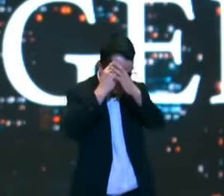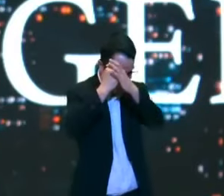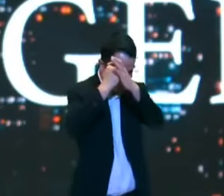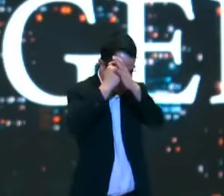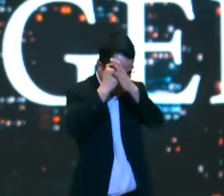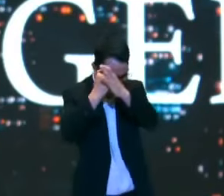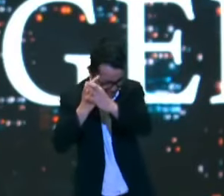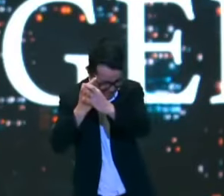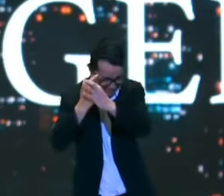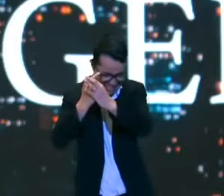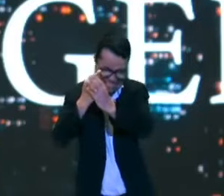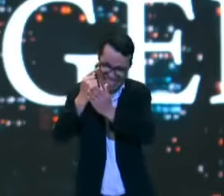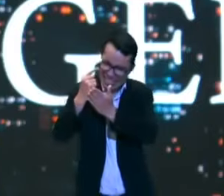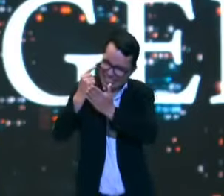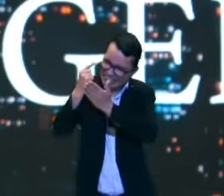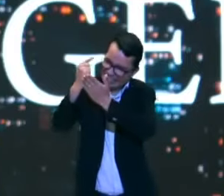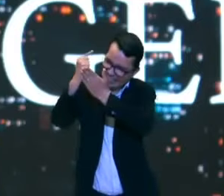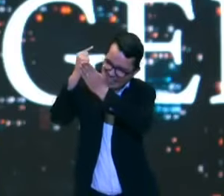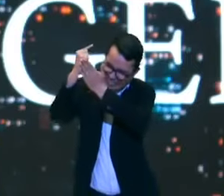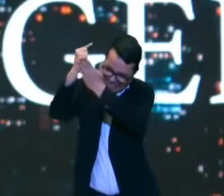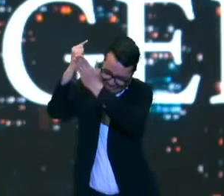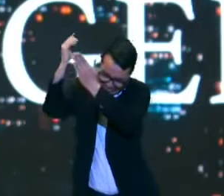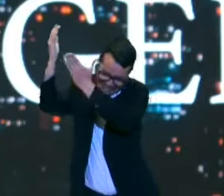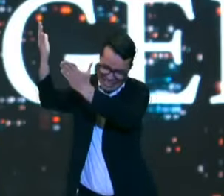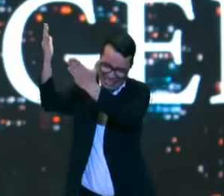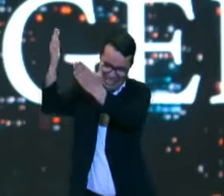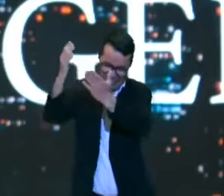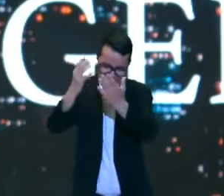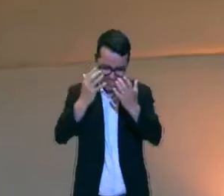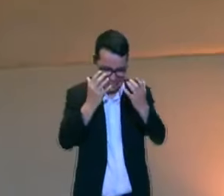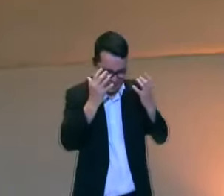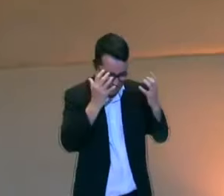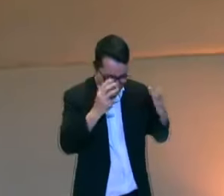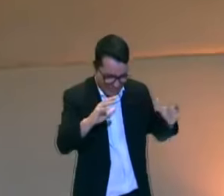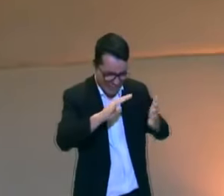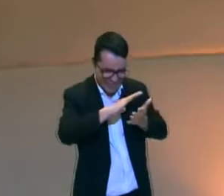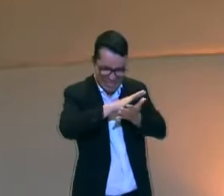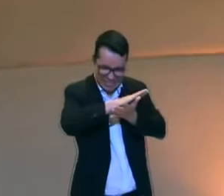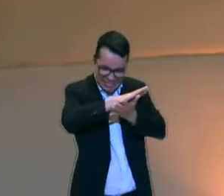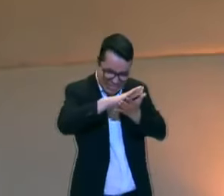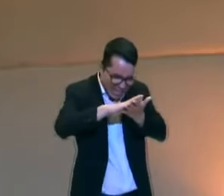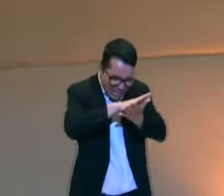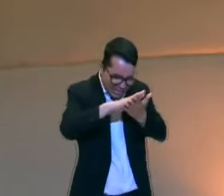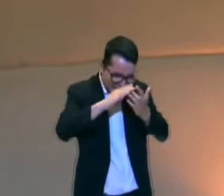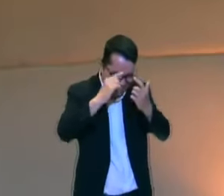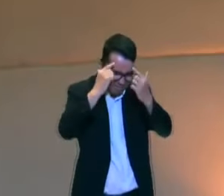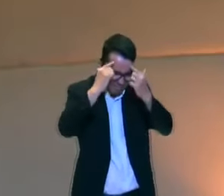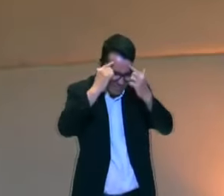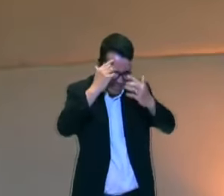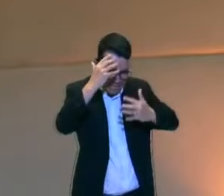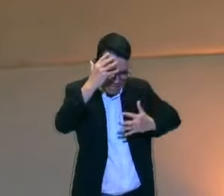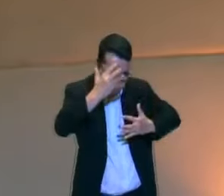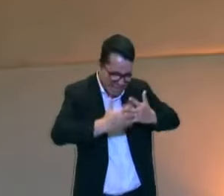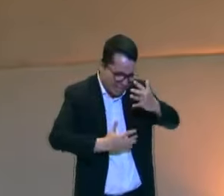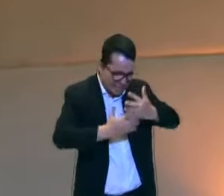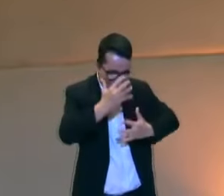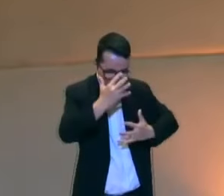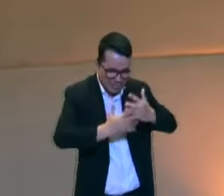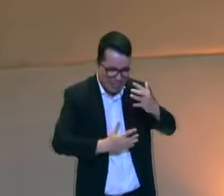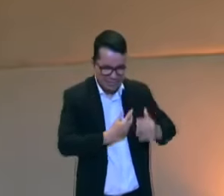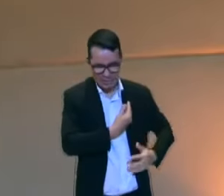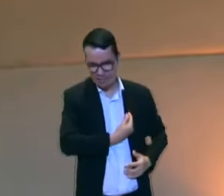Senhor. Que nada possa me impedir de viver o